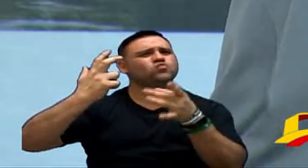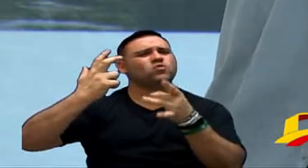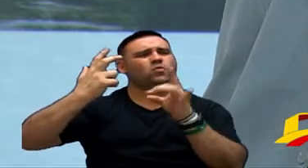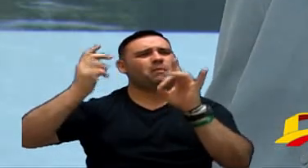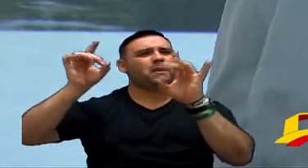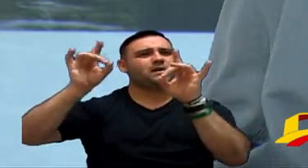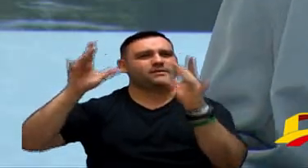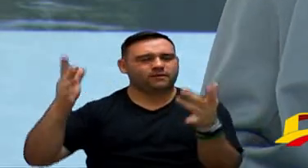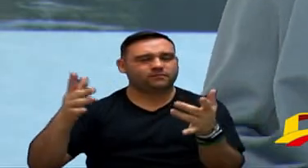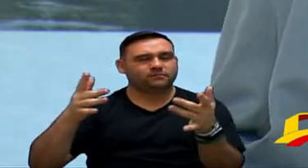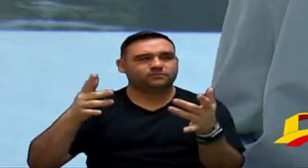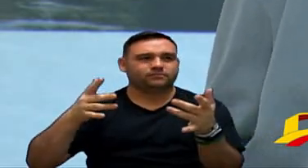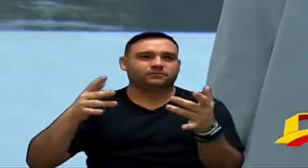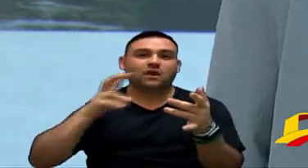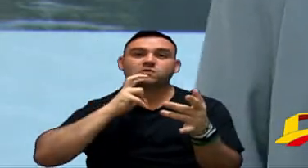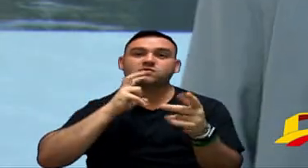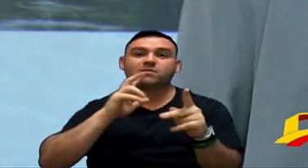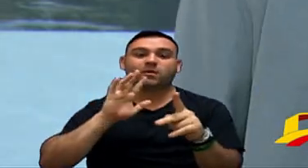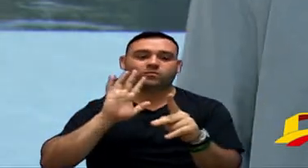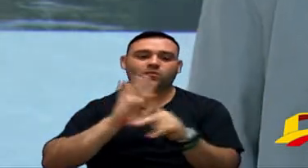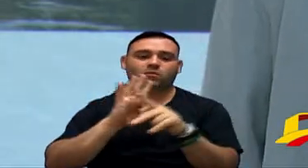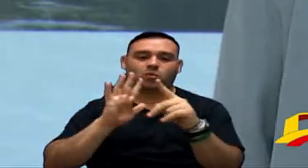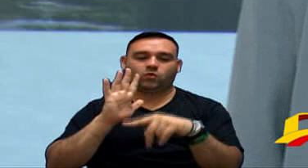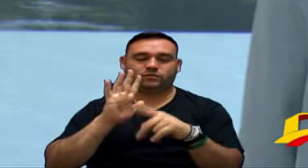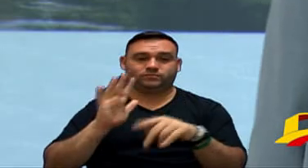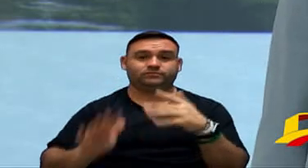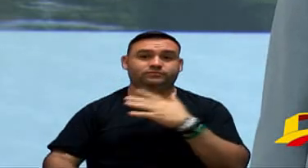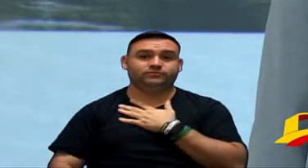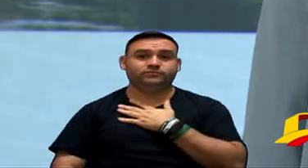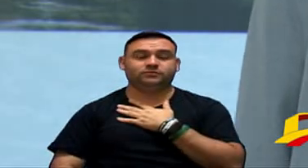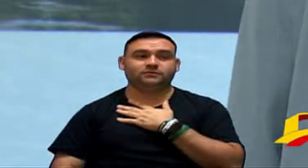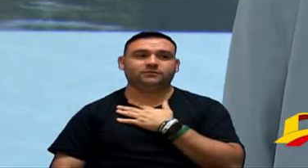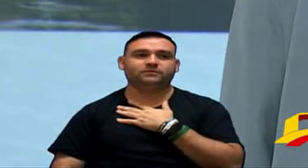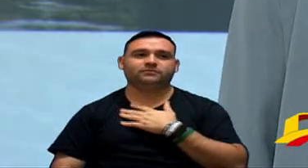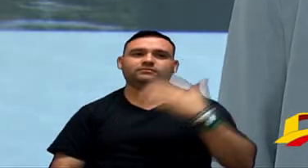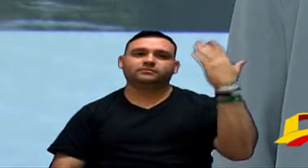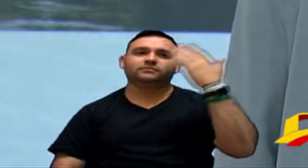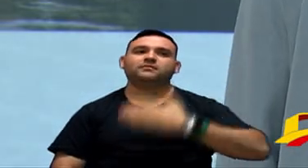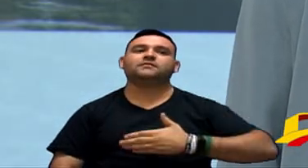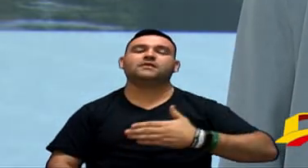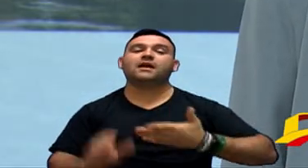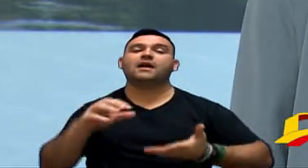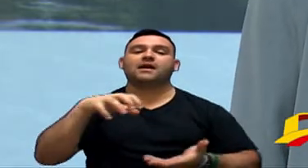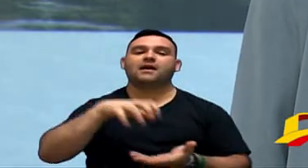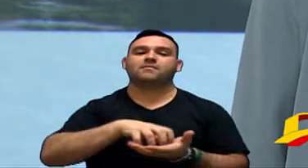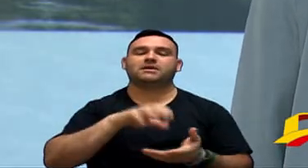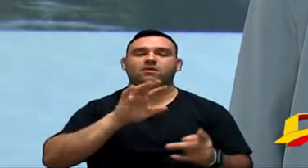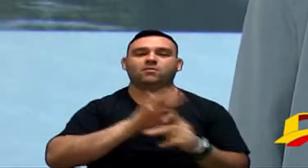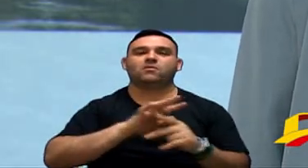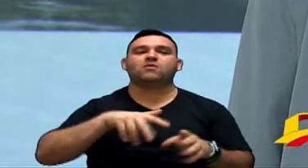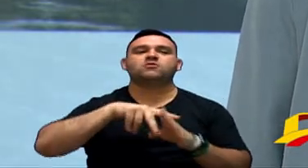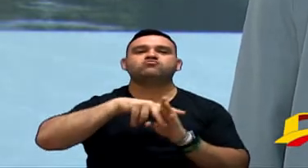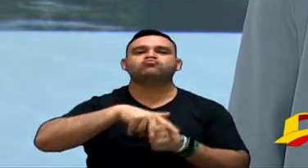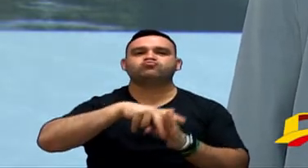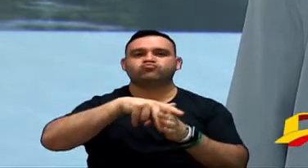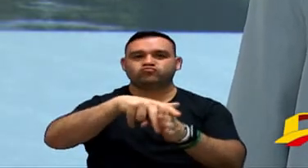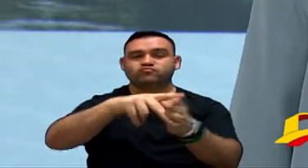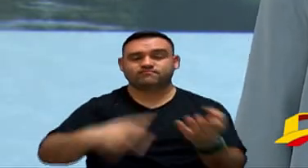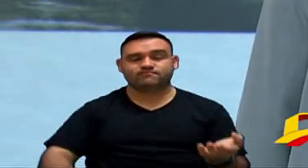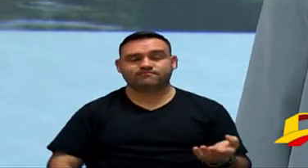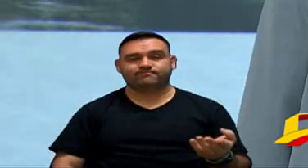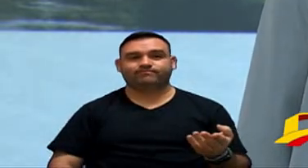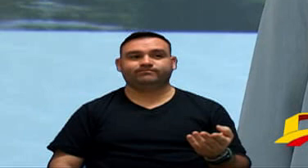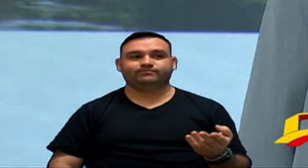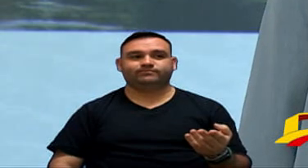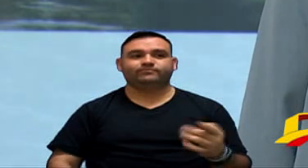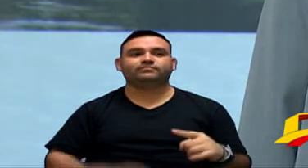Sorocaba através de um projeto de minha autoria é reconhecida como a capital do tropeirismo né